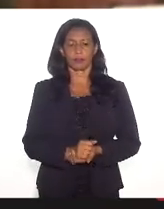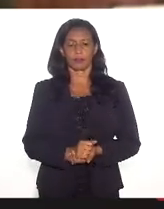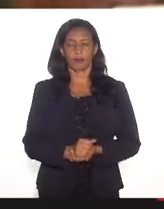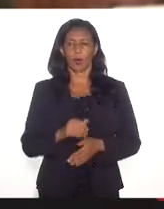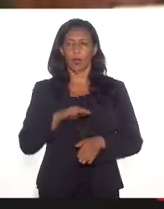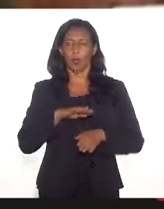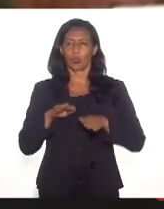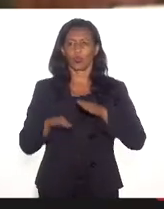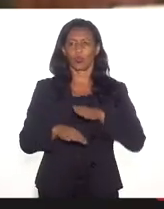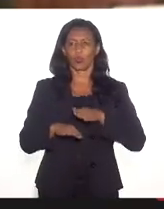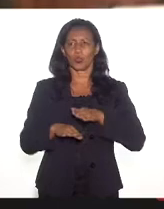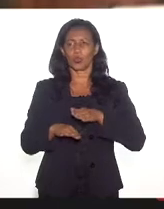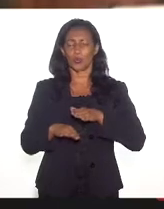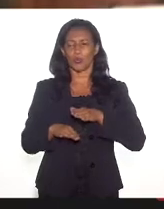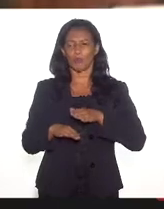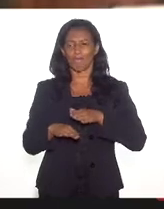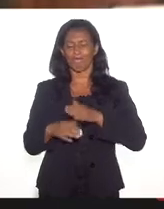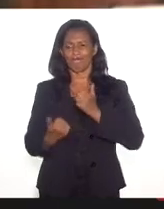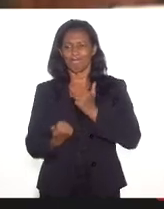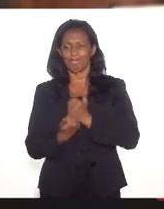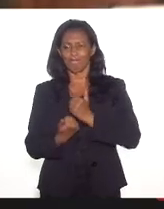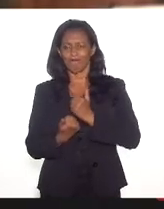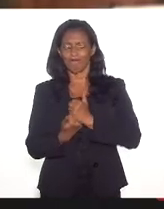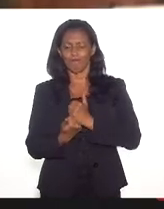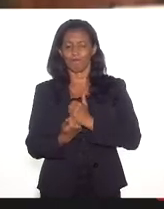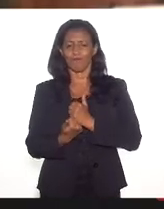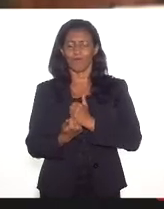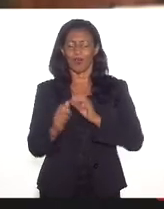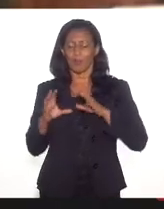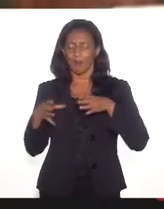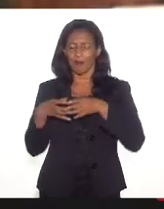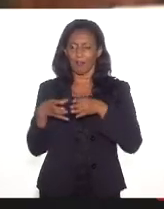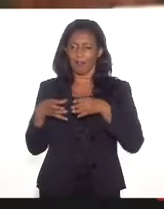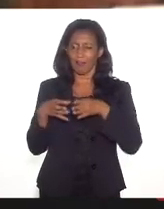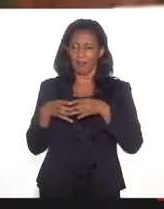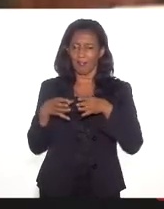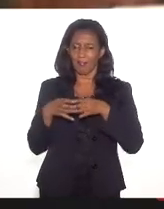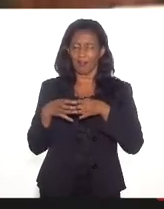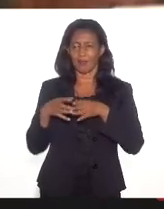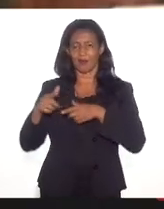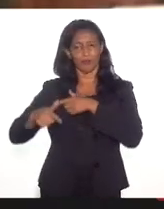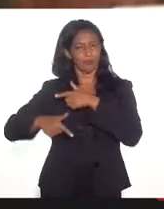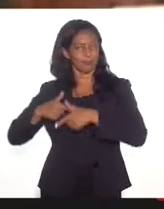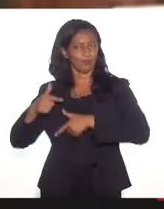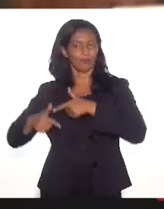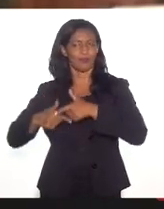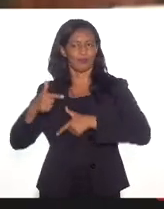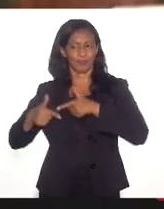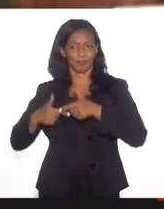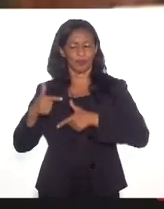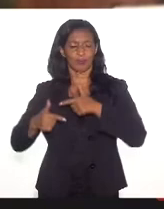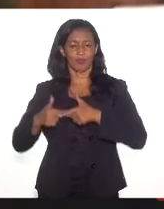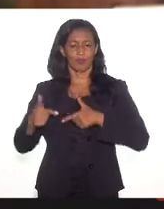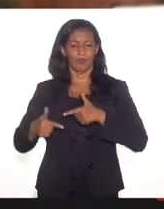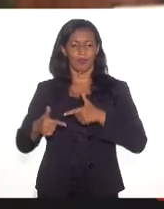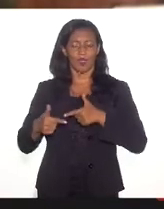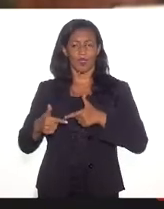subutilizados. Subutilização é uma classificação do mercado de trabalho que envolve